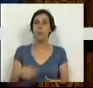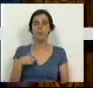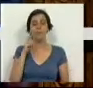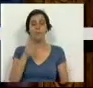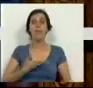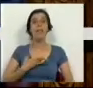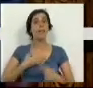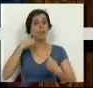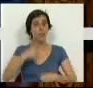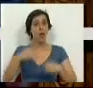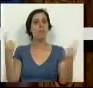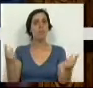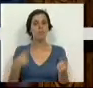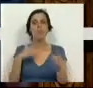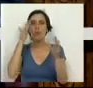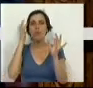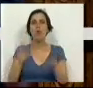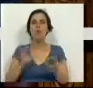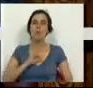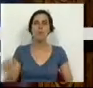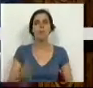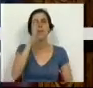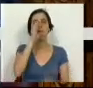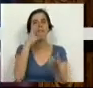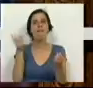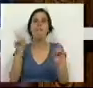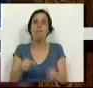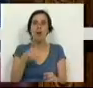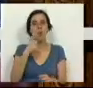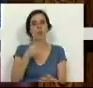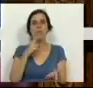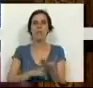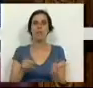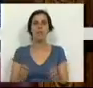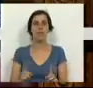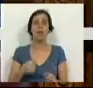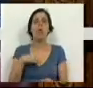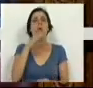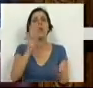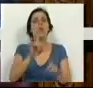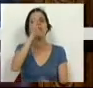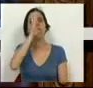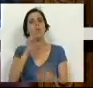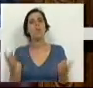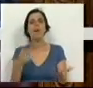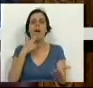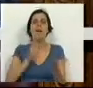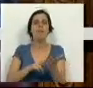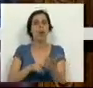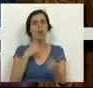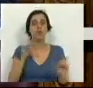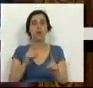olhamos para a dívida pública, temos que concluir que o Sr. Primeiro-Ministro volta a faltar à verdade. Eu não digo que o Governo falta à